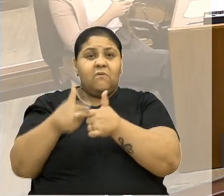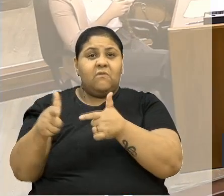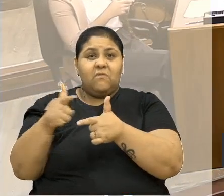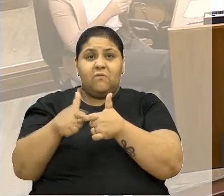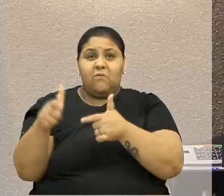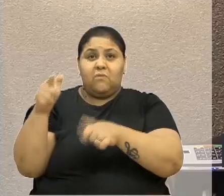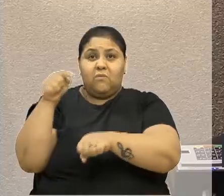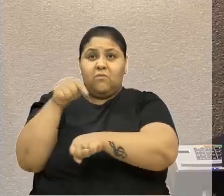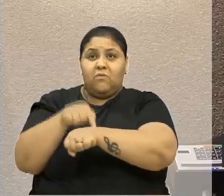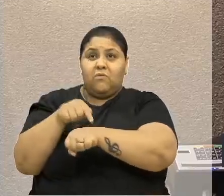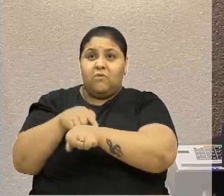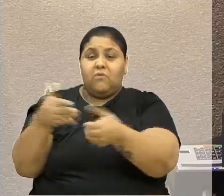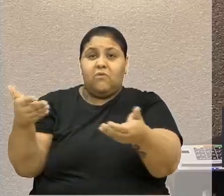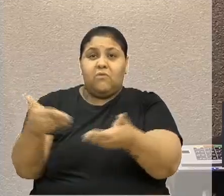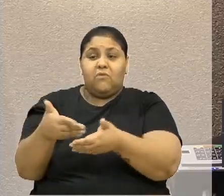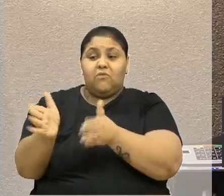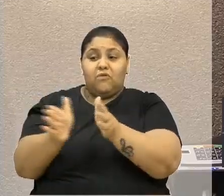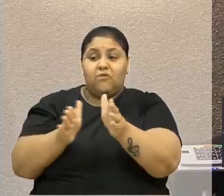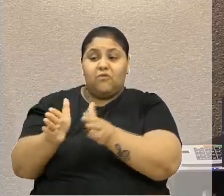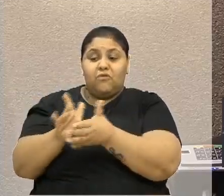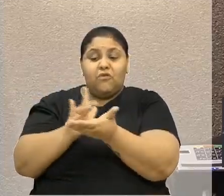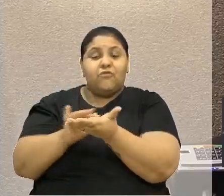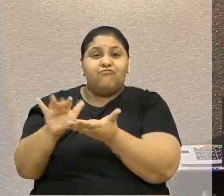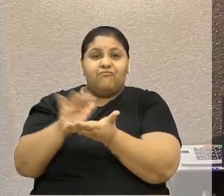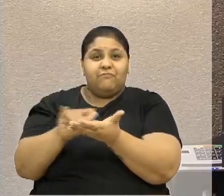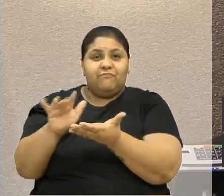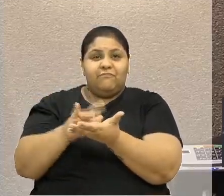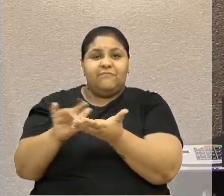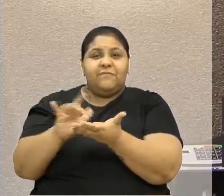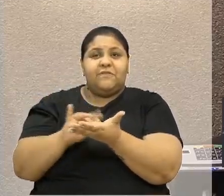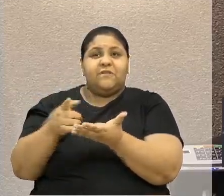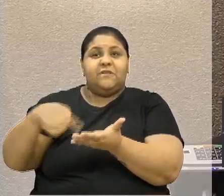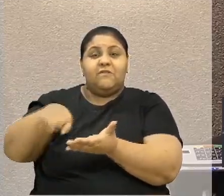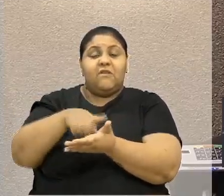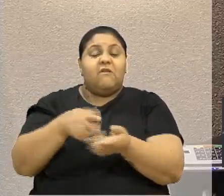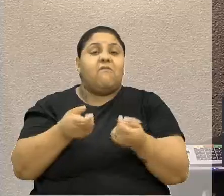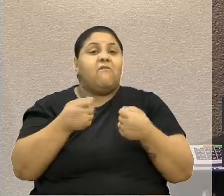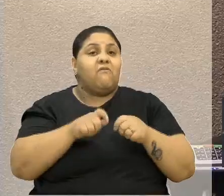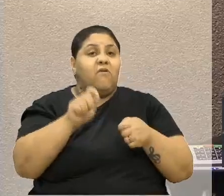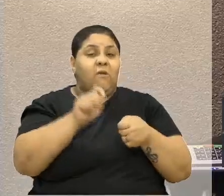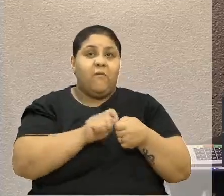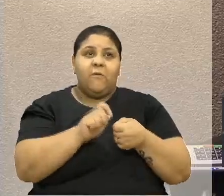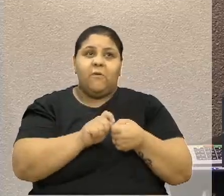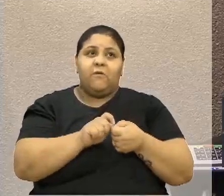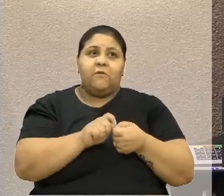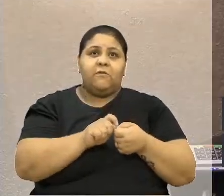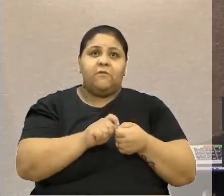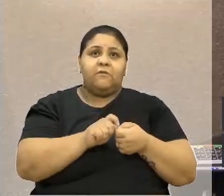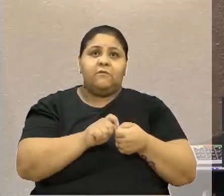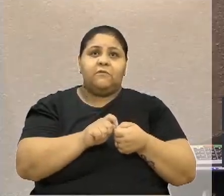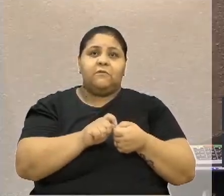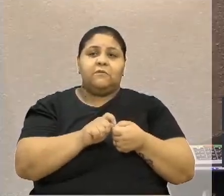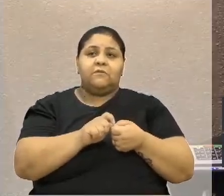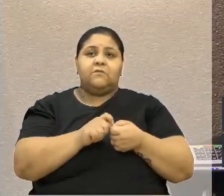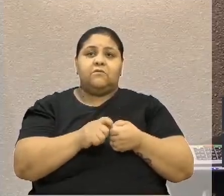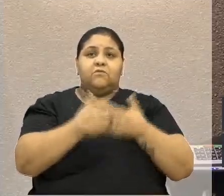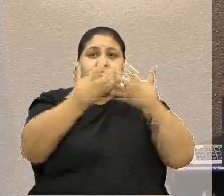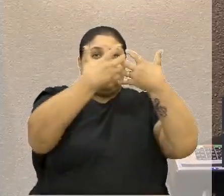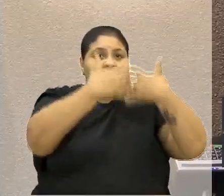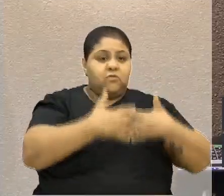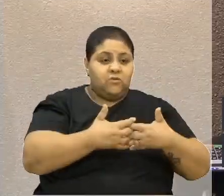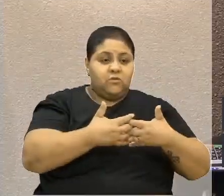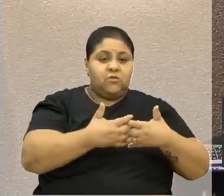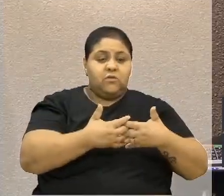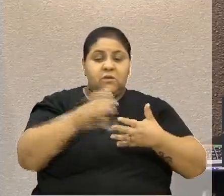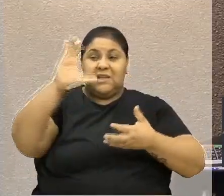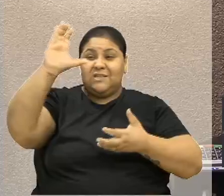que estamos na era digital, de fato, né, e cada vez mais a gente precisa fazer com que as funcionalidades e que o contribuinte